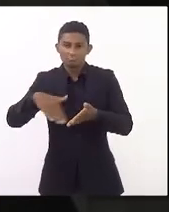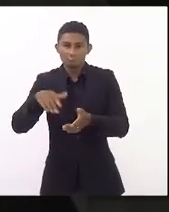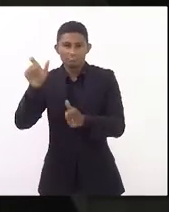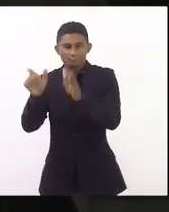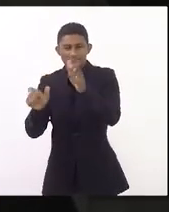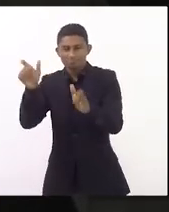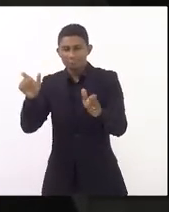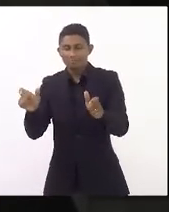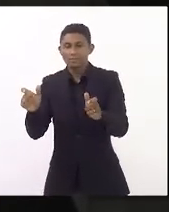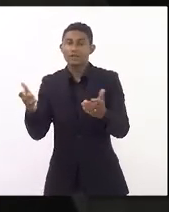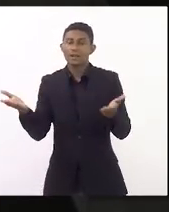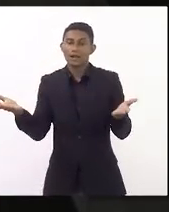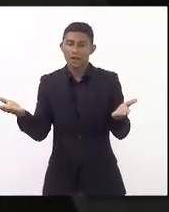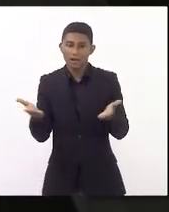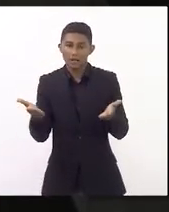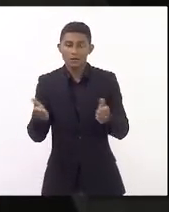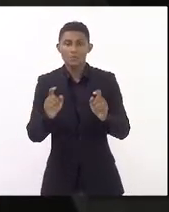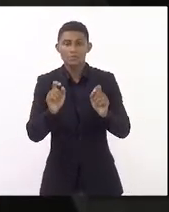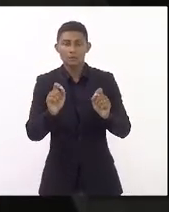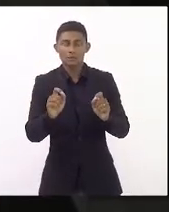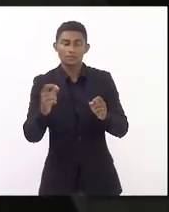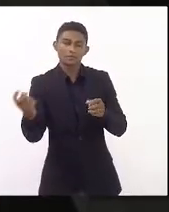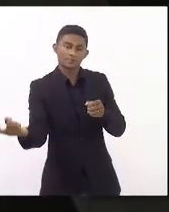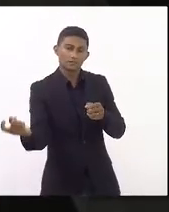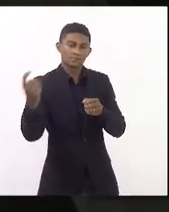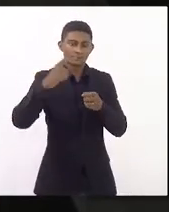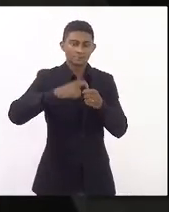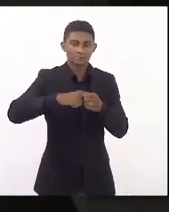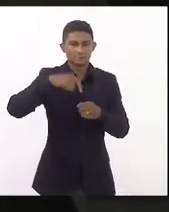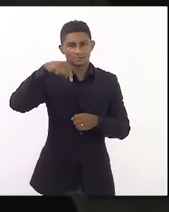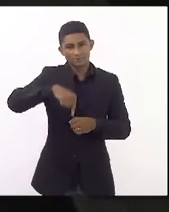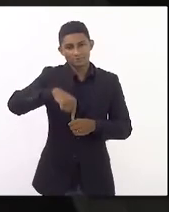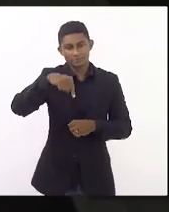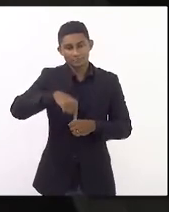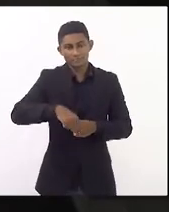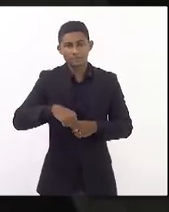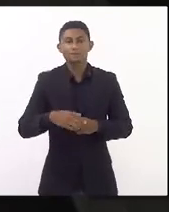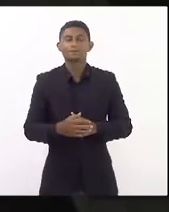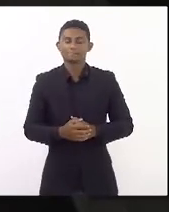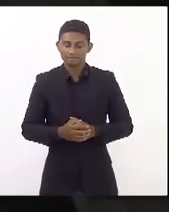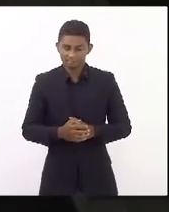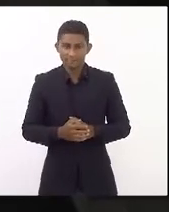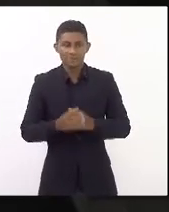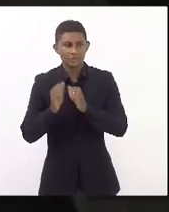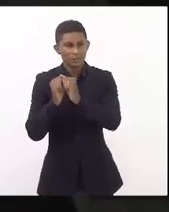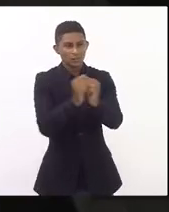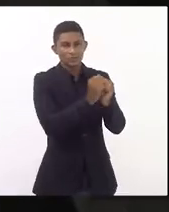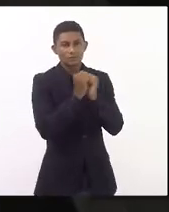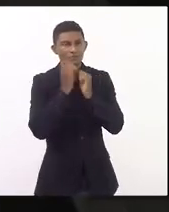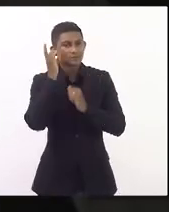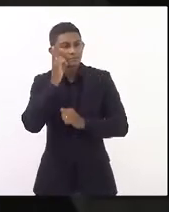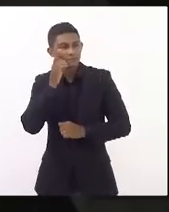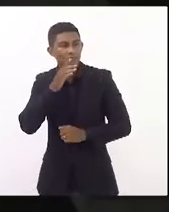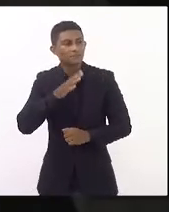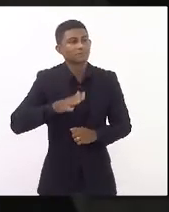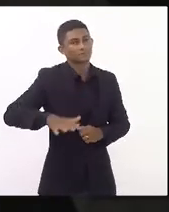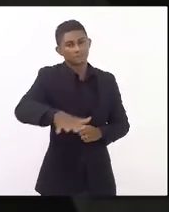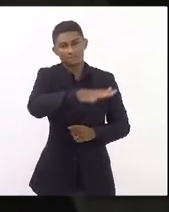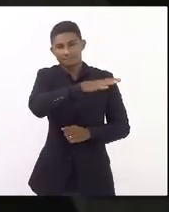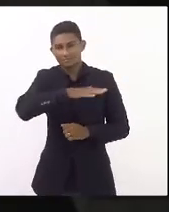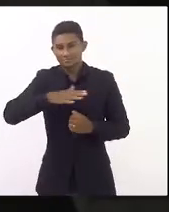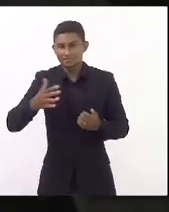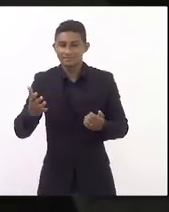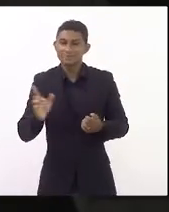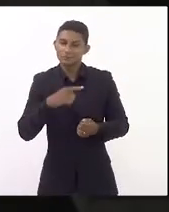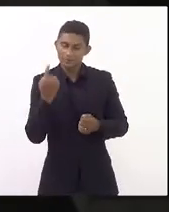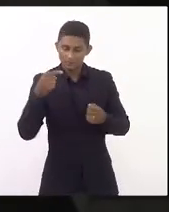que ocupavam e volta ao convívio aqui com os outros deputados, isto é, com a plebe que